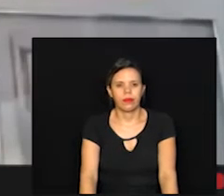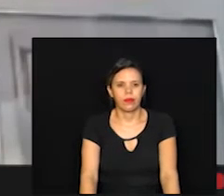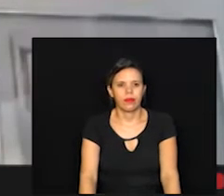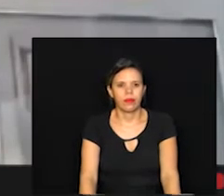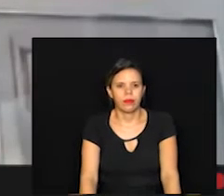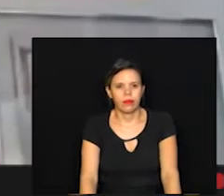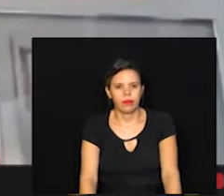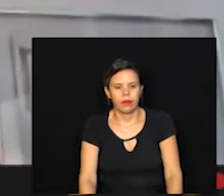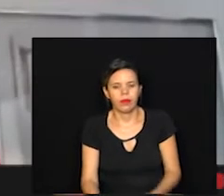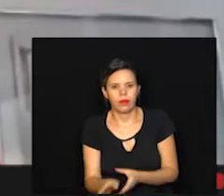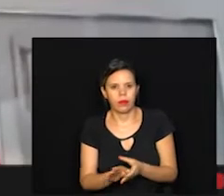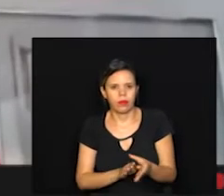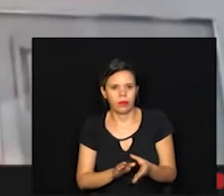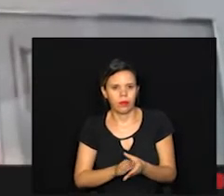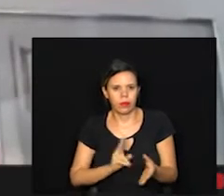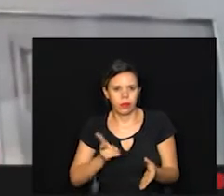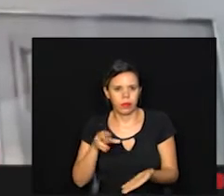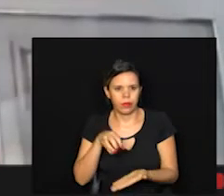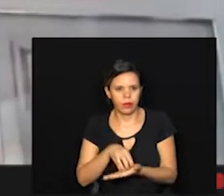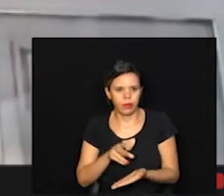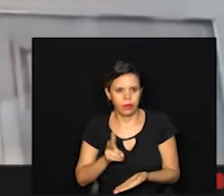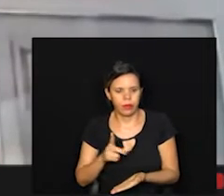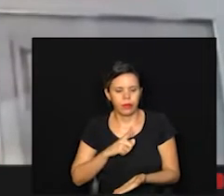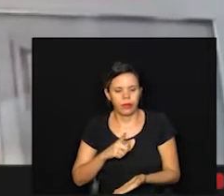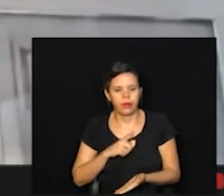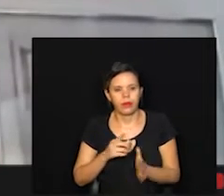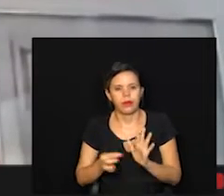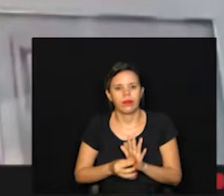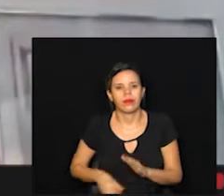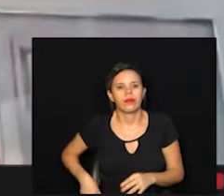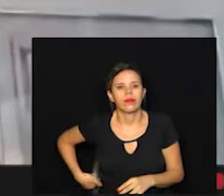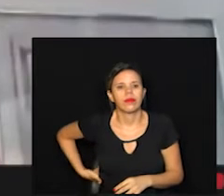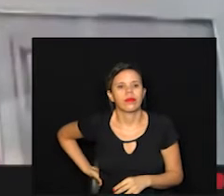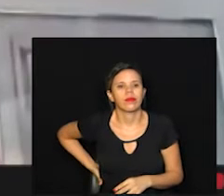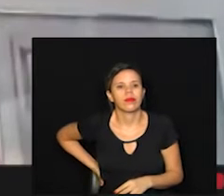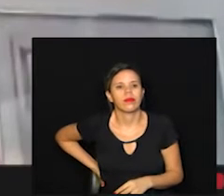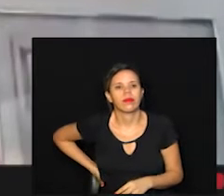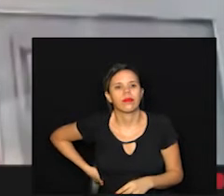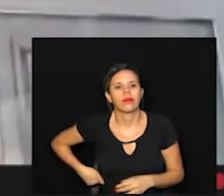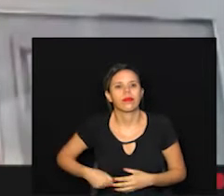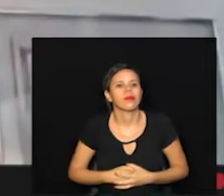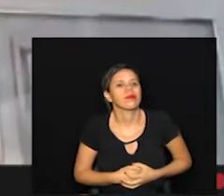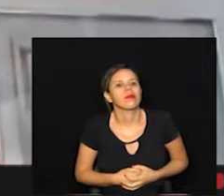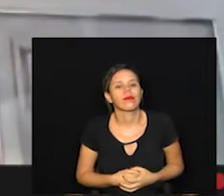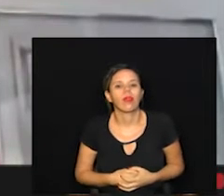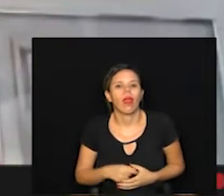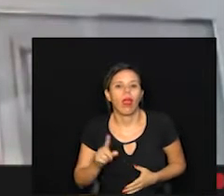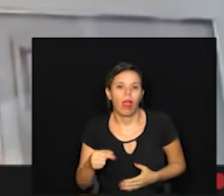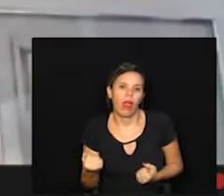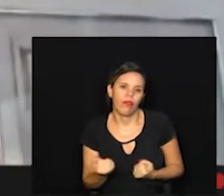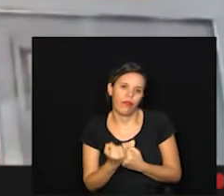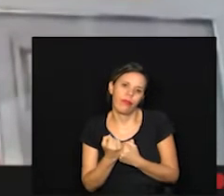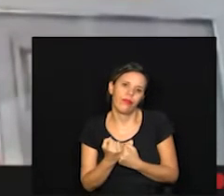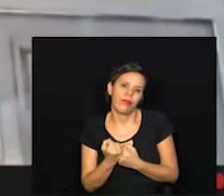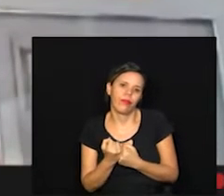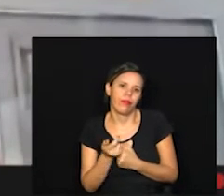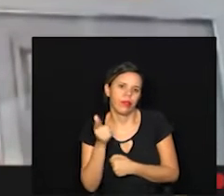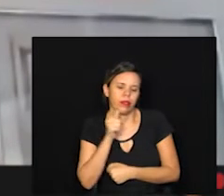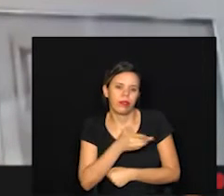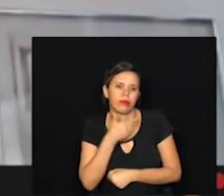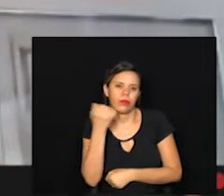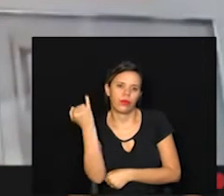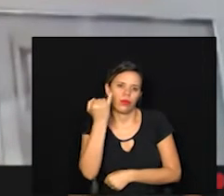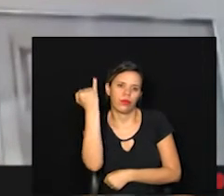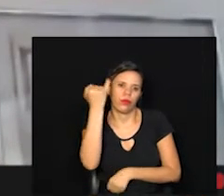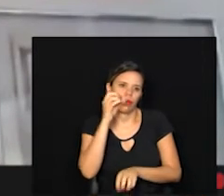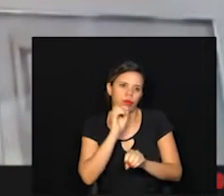O Conselho, desde sempre, ele tem uma posição, vamos dizer assim, favorável a recuperar a importância